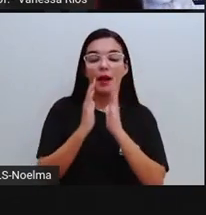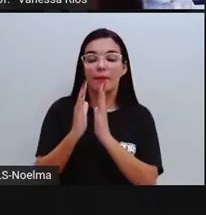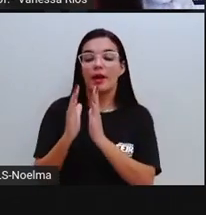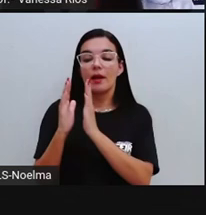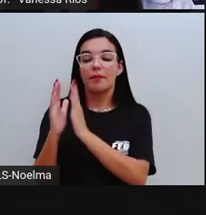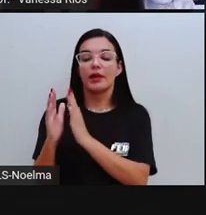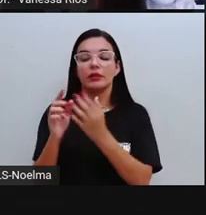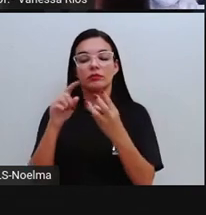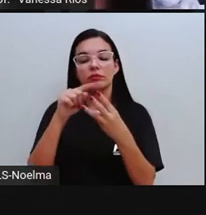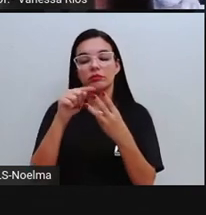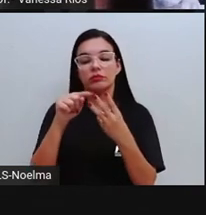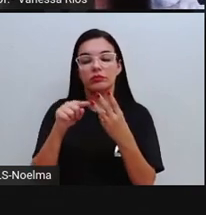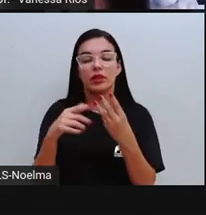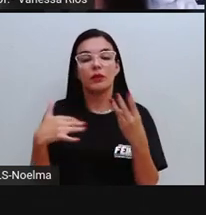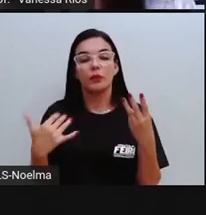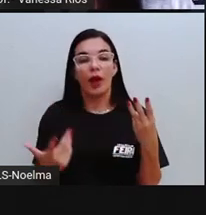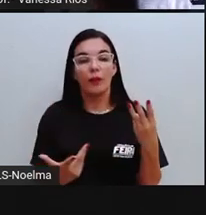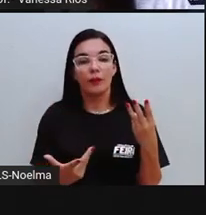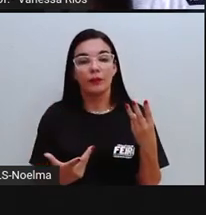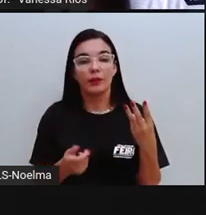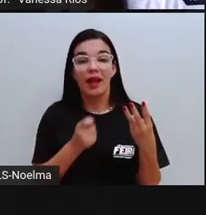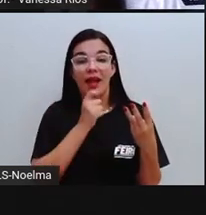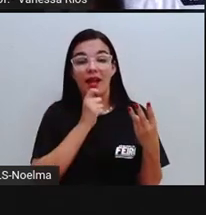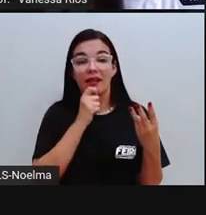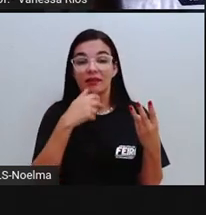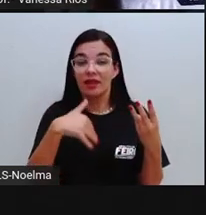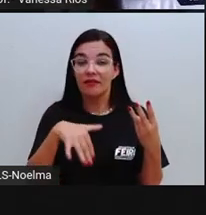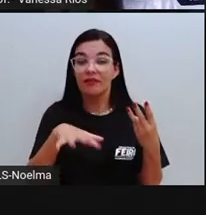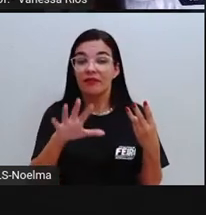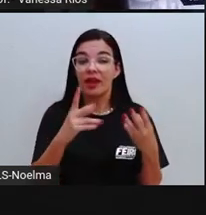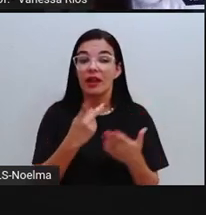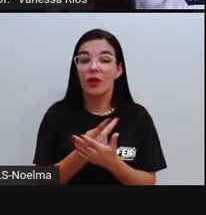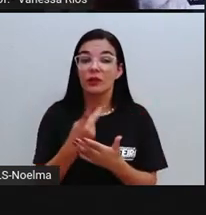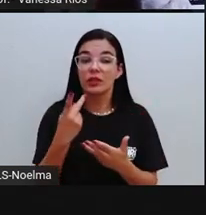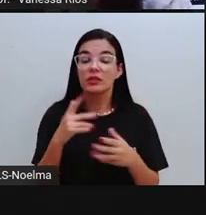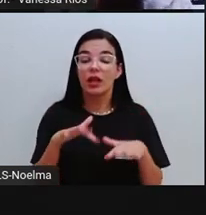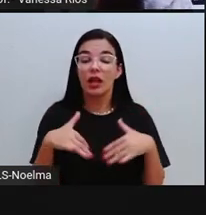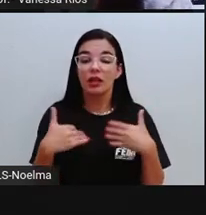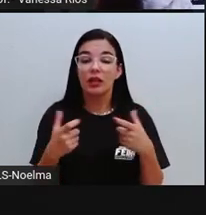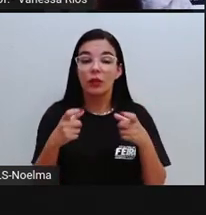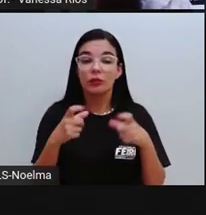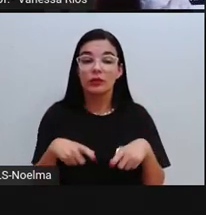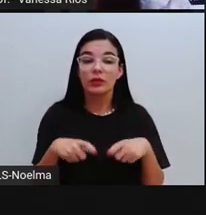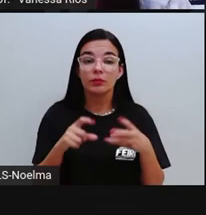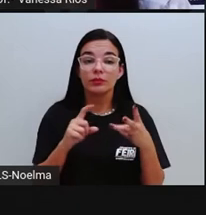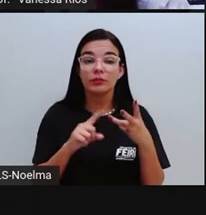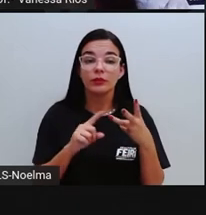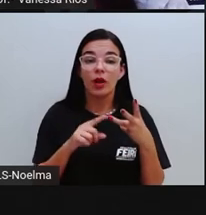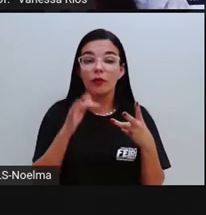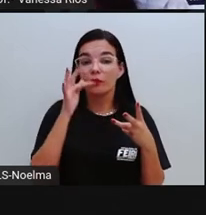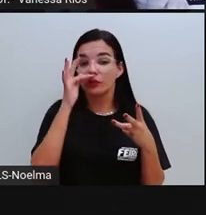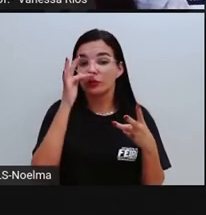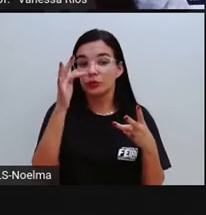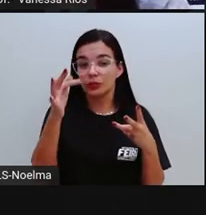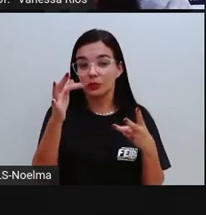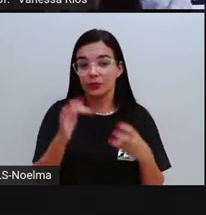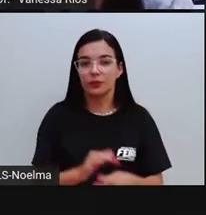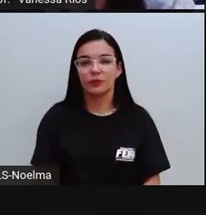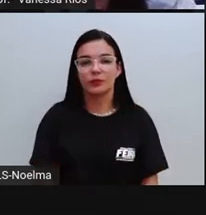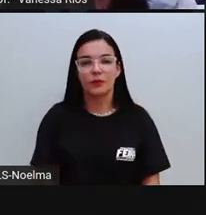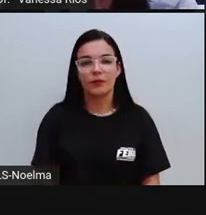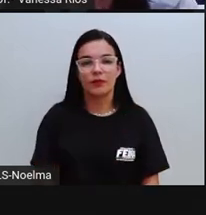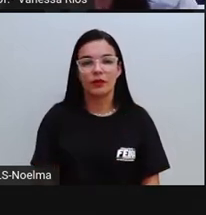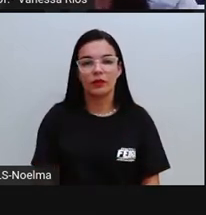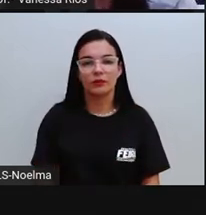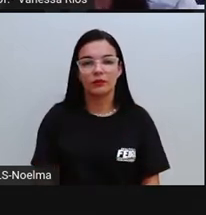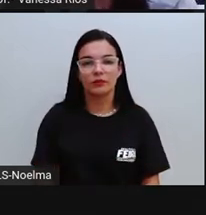é o verbo, indica uma ação que ainda vai acontecer. Então, o tempo aqui é futuro.